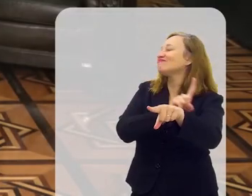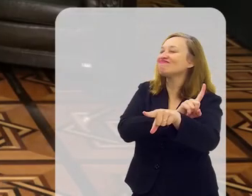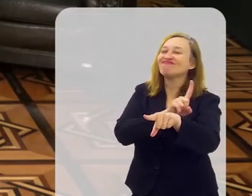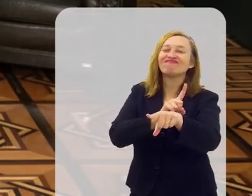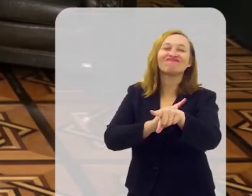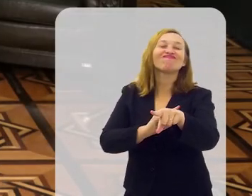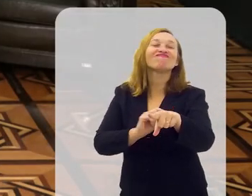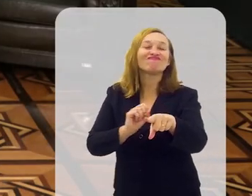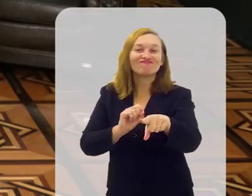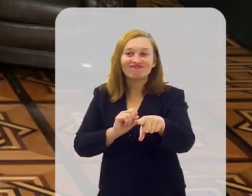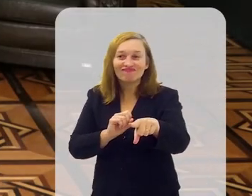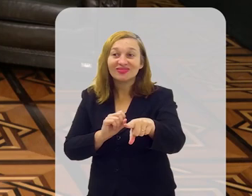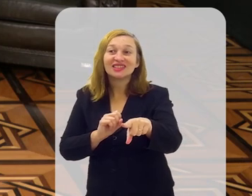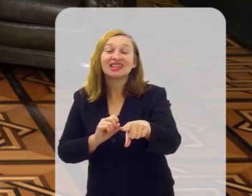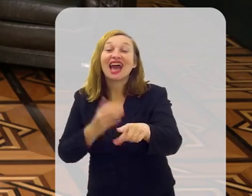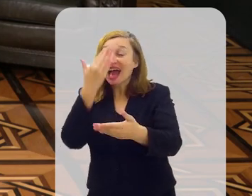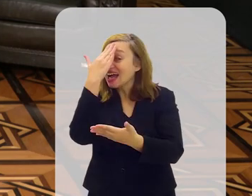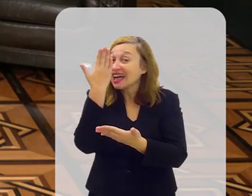nunca duvides.